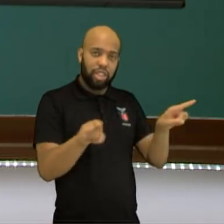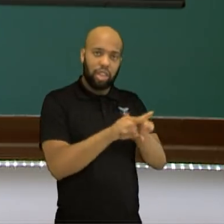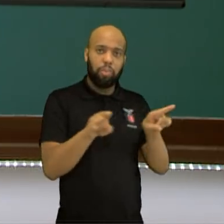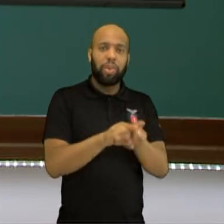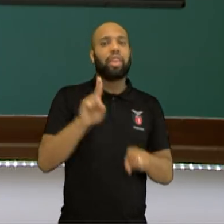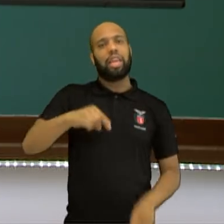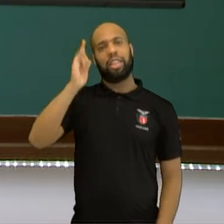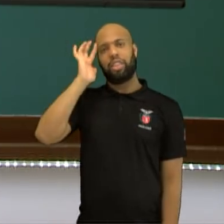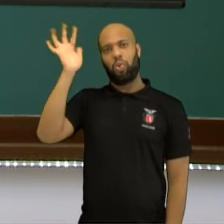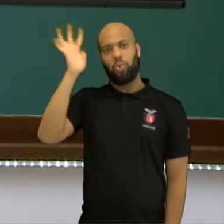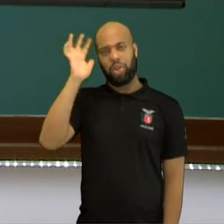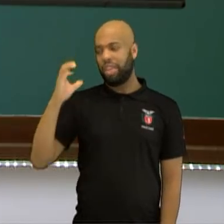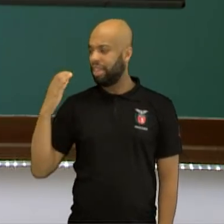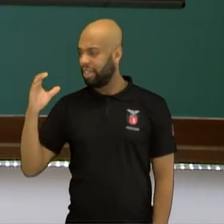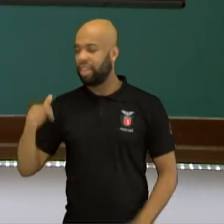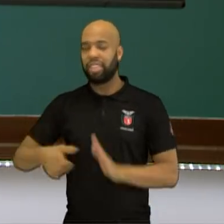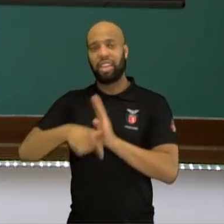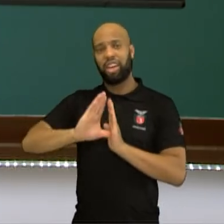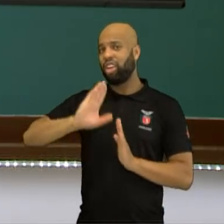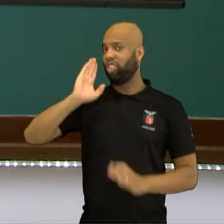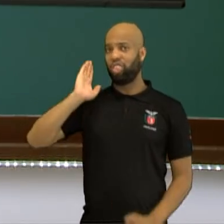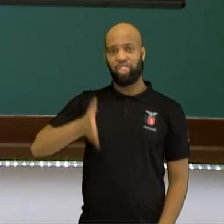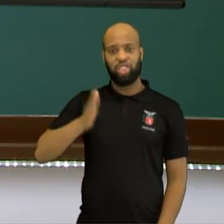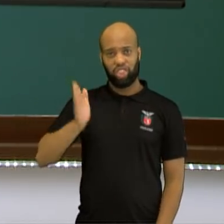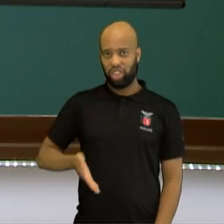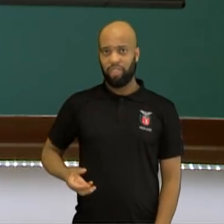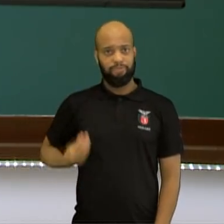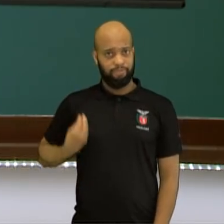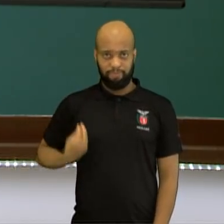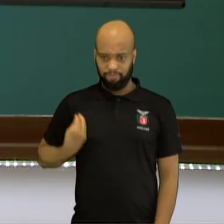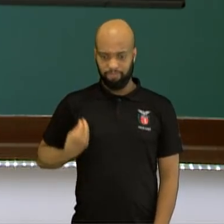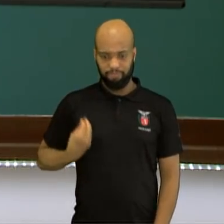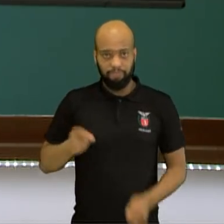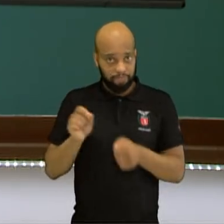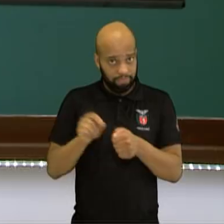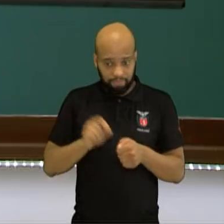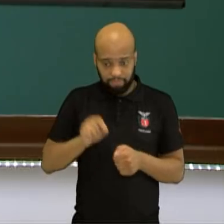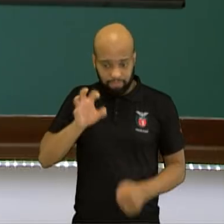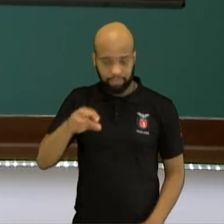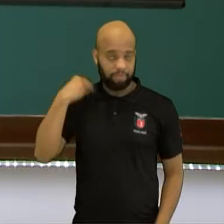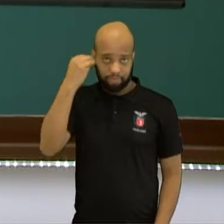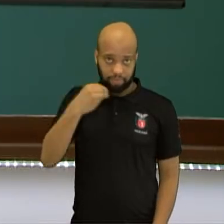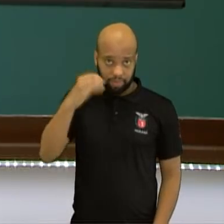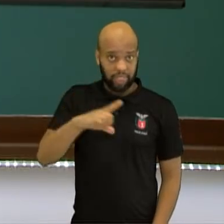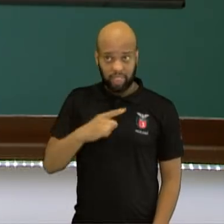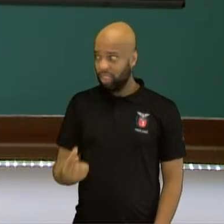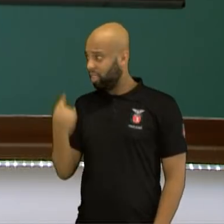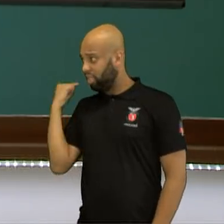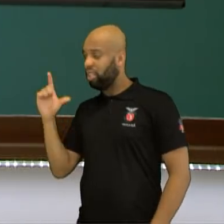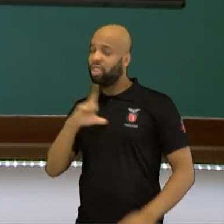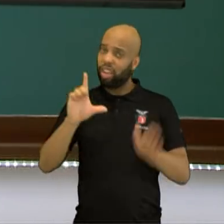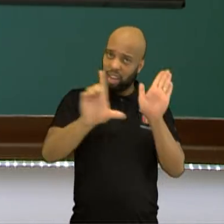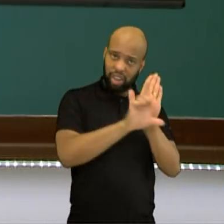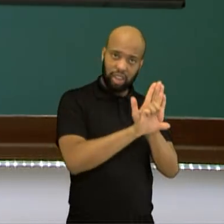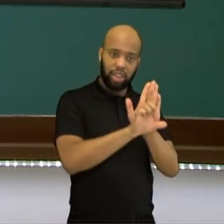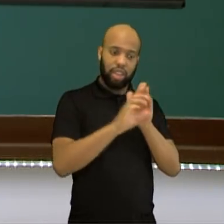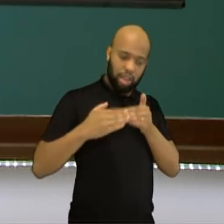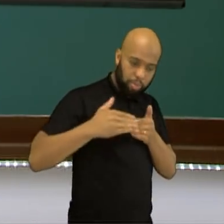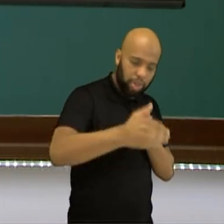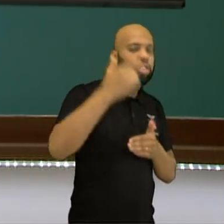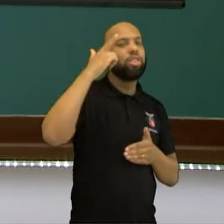foram realizadas antes mesmo que eles estivessem ali realizando aquele experimento, para daí conseguir